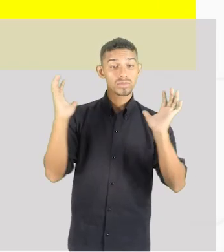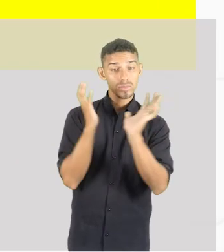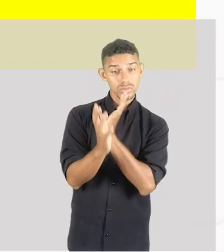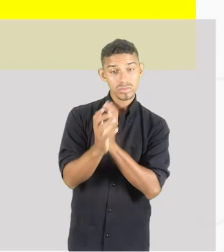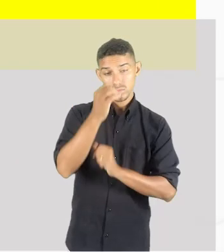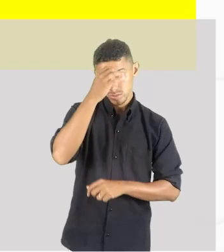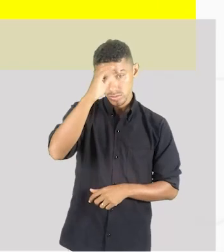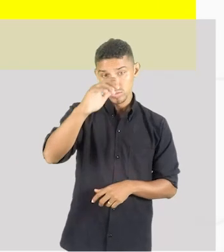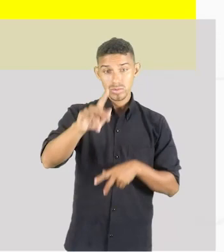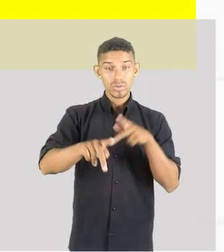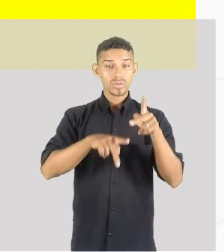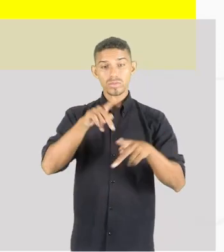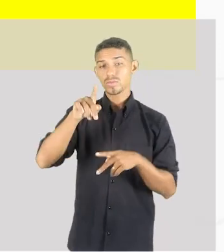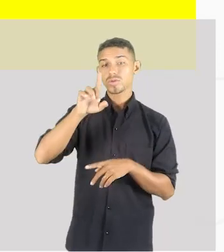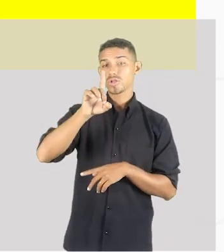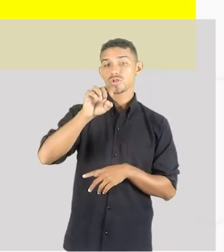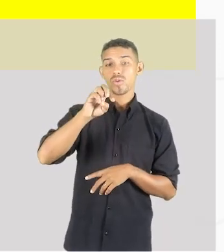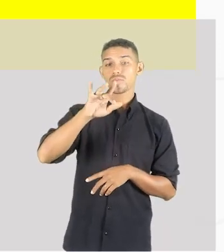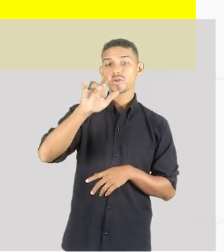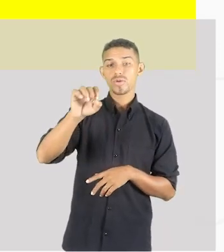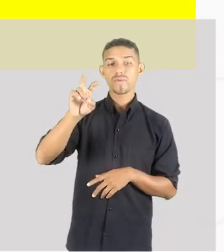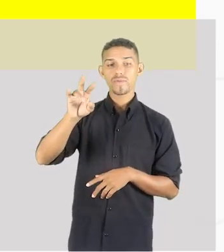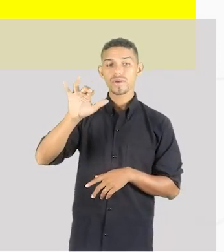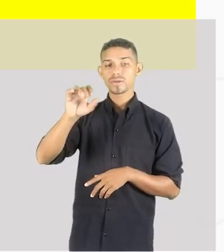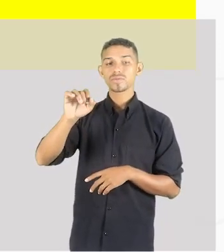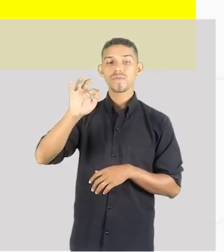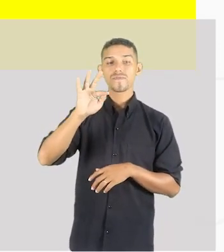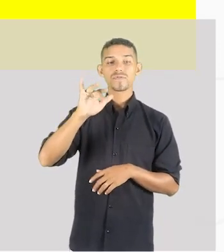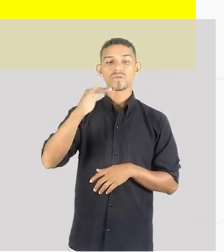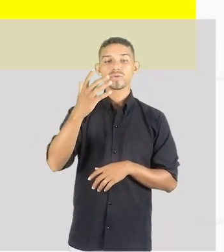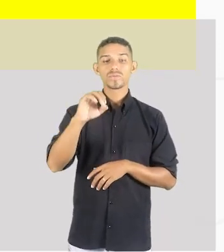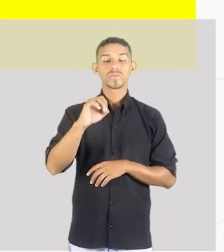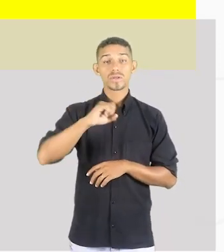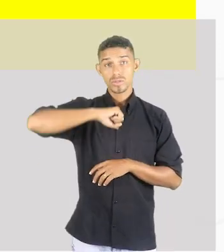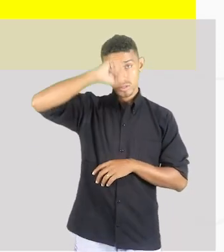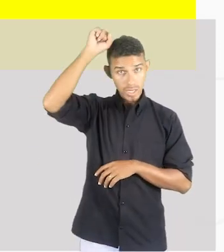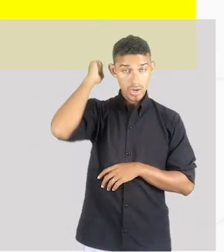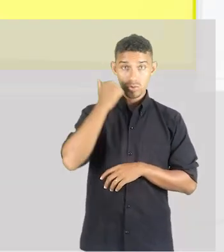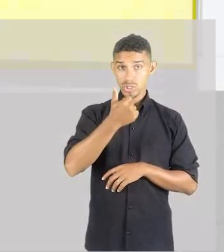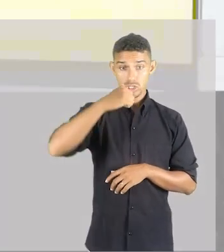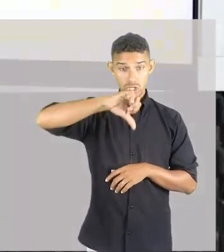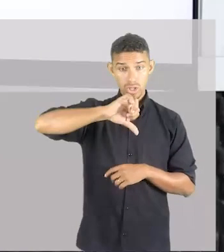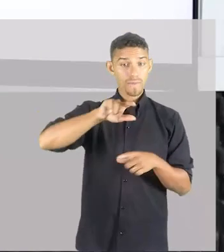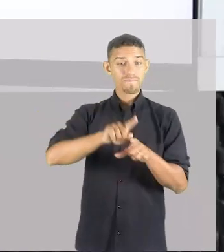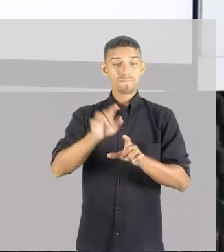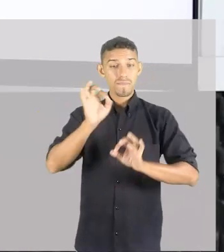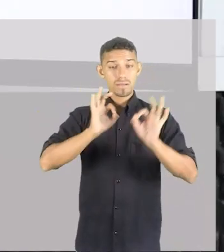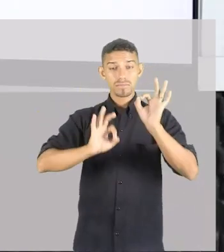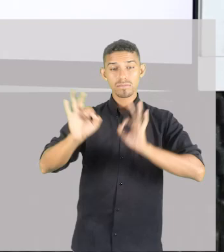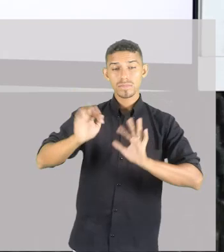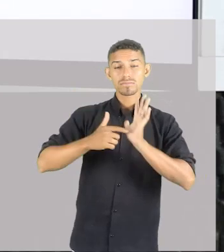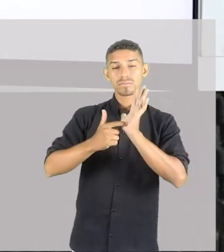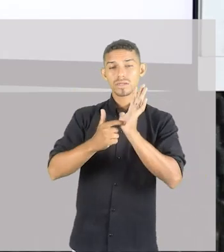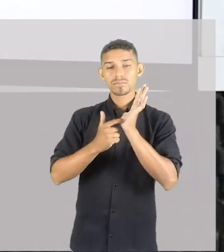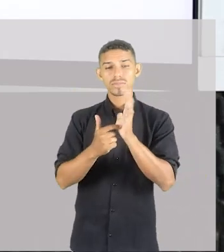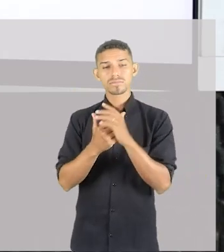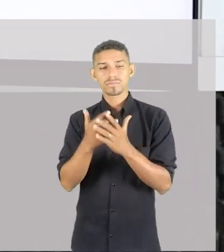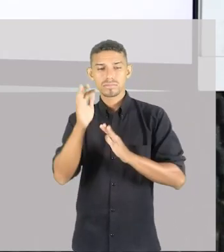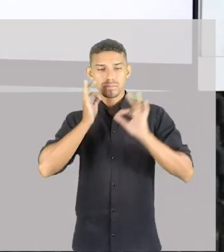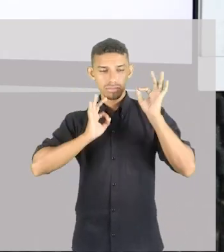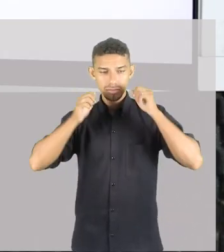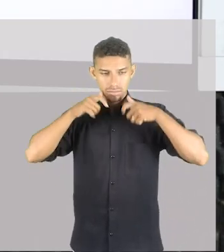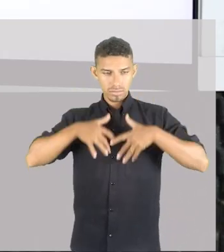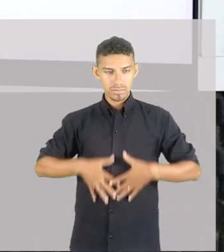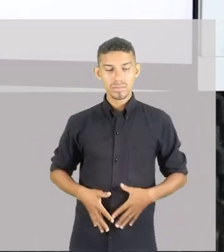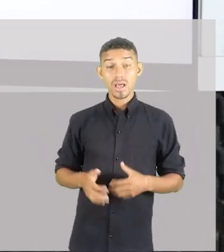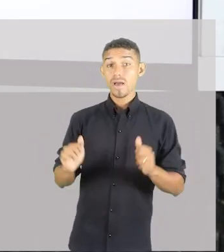Popular Domingos Vieira Filho, um sobrado do século XIX, com exposições permanentes de vestimentas e adereços e objetos utilizados em